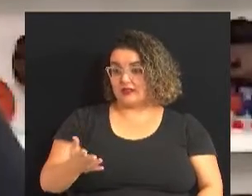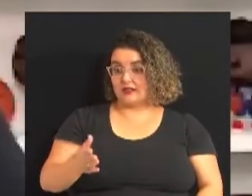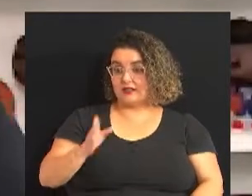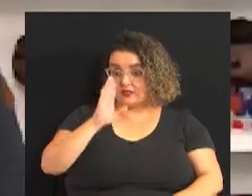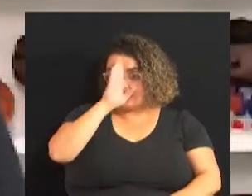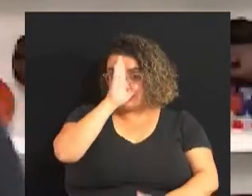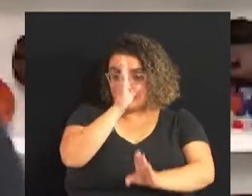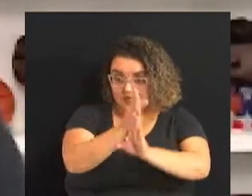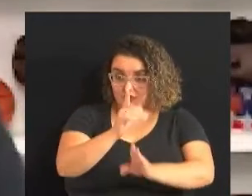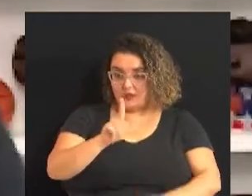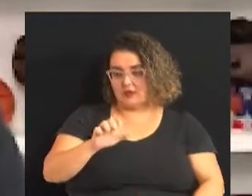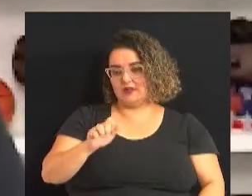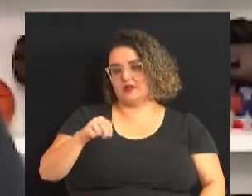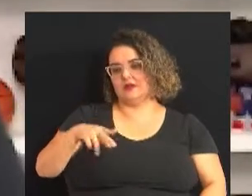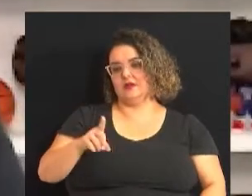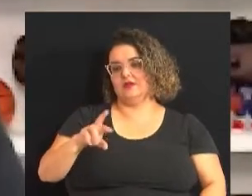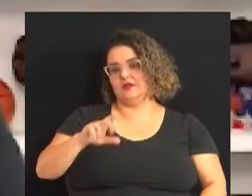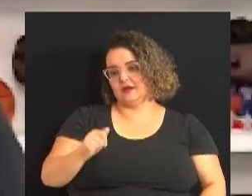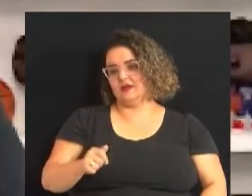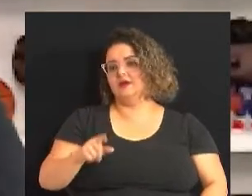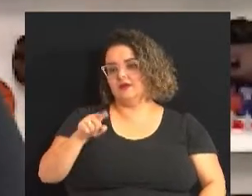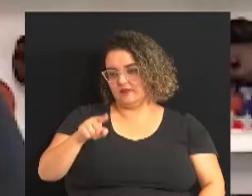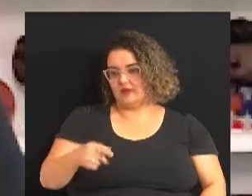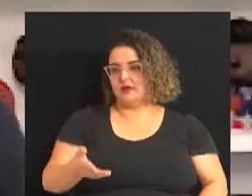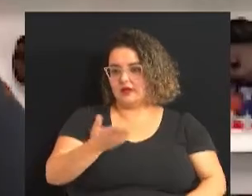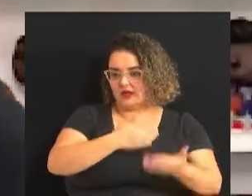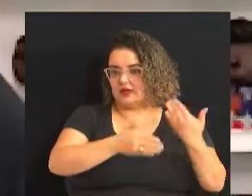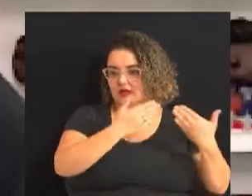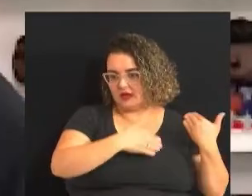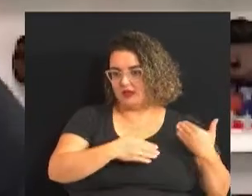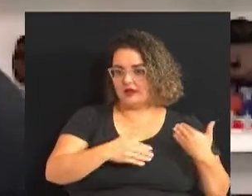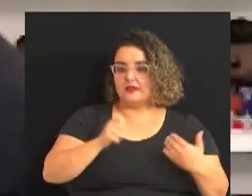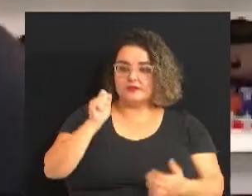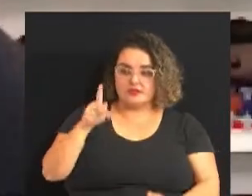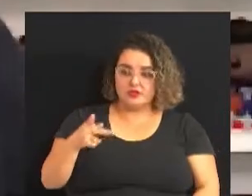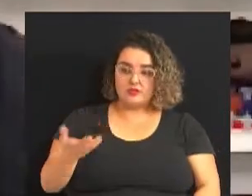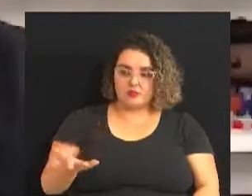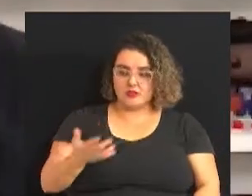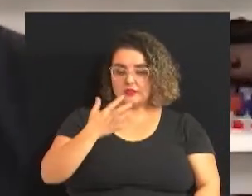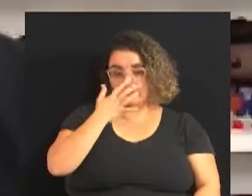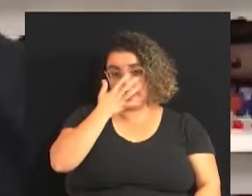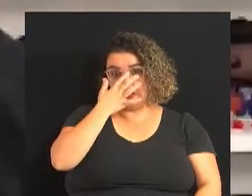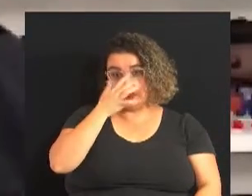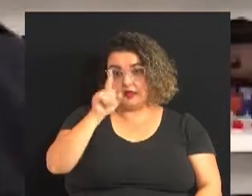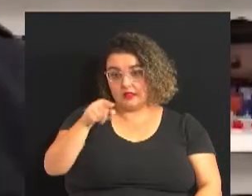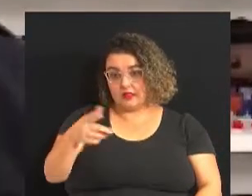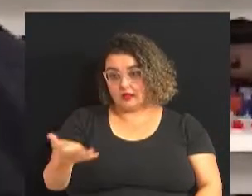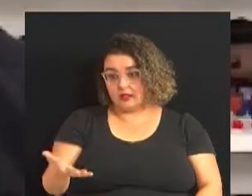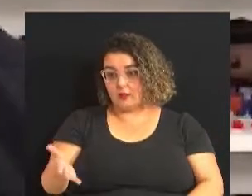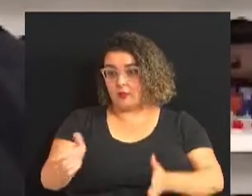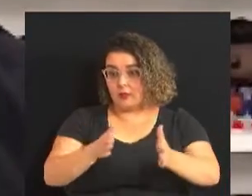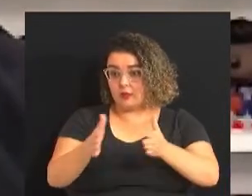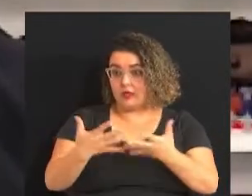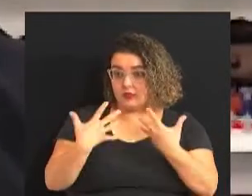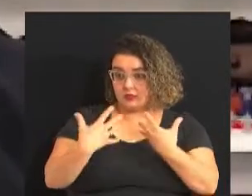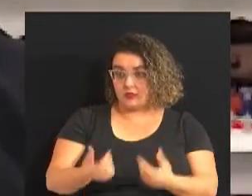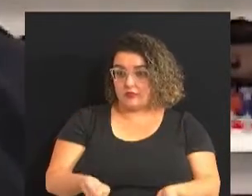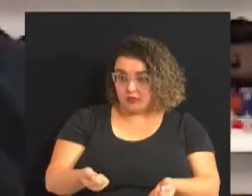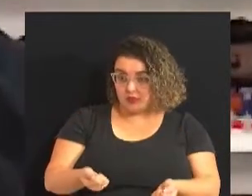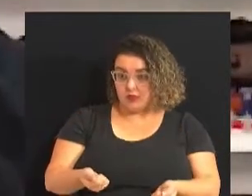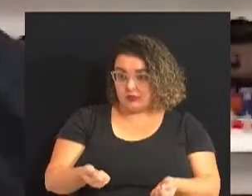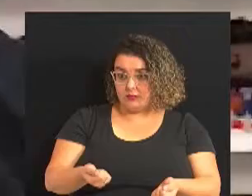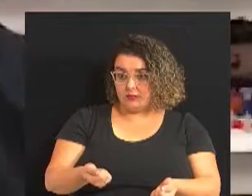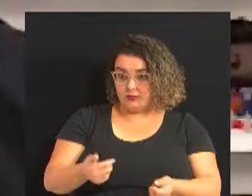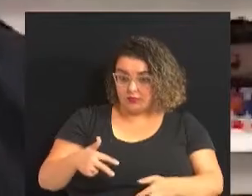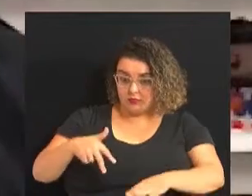Leandrinho, e o Leandrinho foi companheiro do Gui Santos no Minas, antes do Leandrinho se aposentar, e aí é um momento em que ele vai assumir uma posição